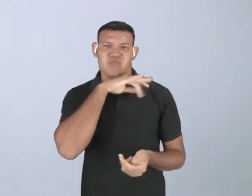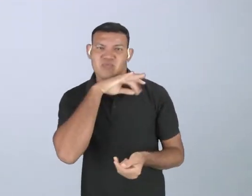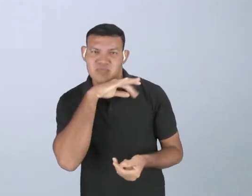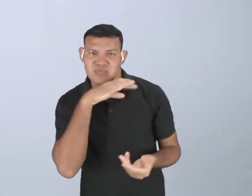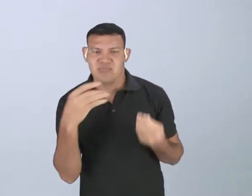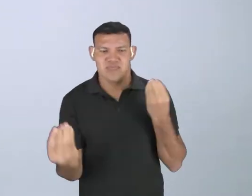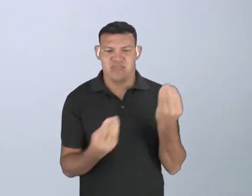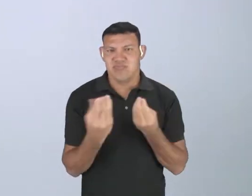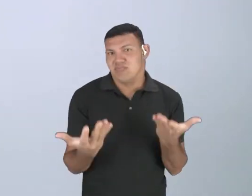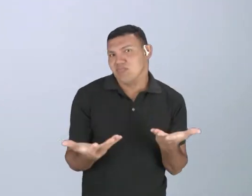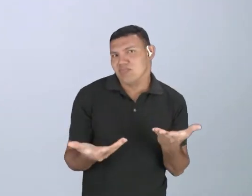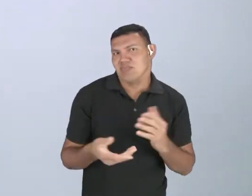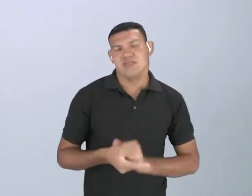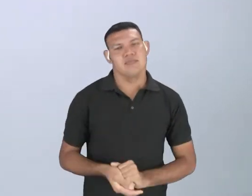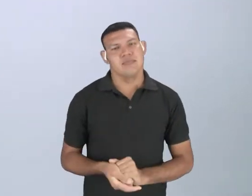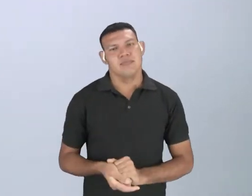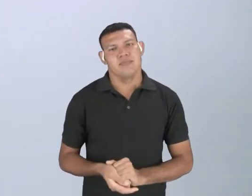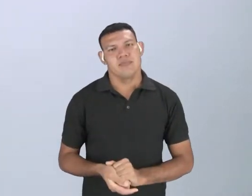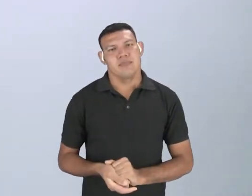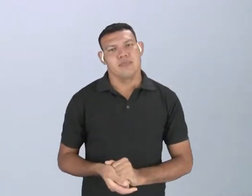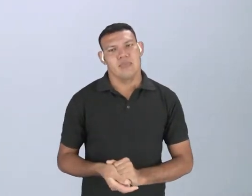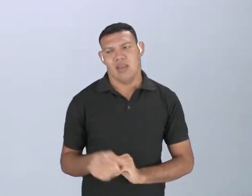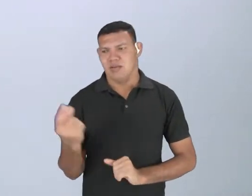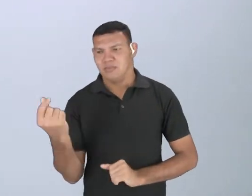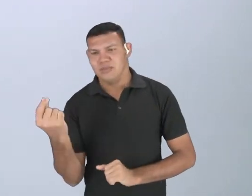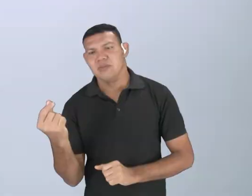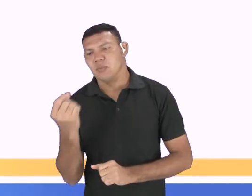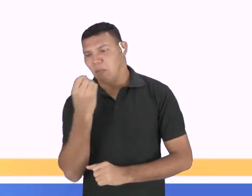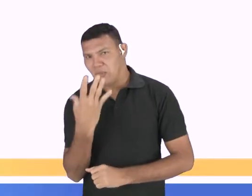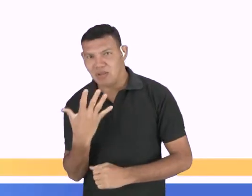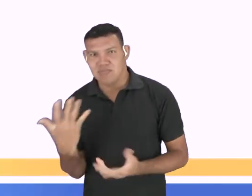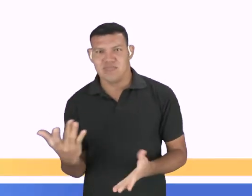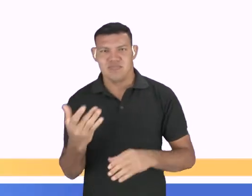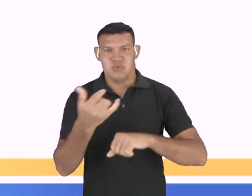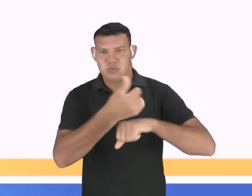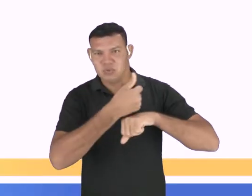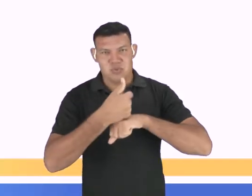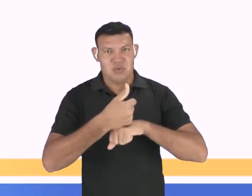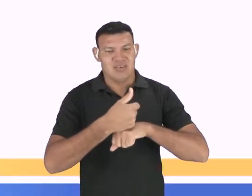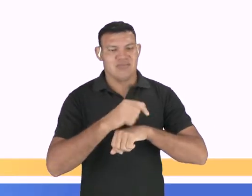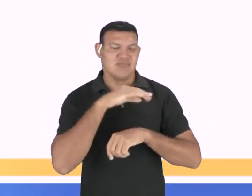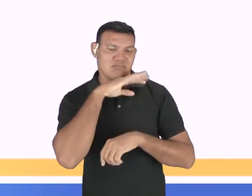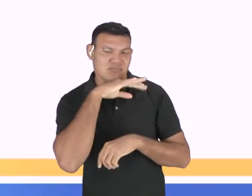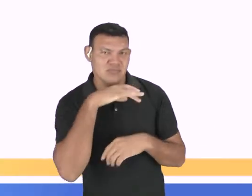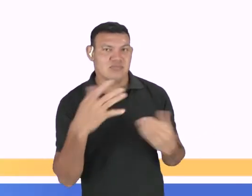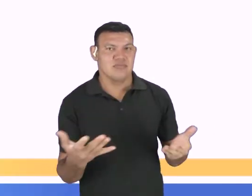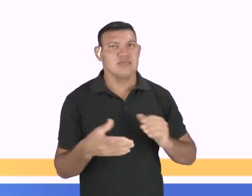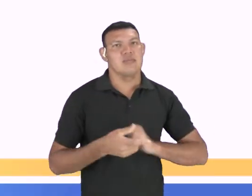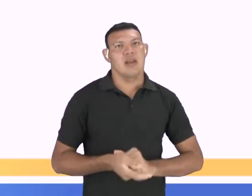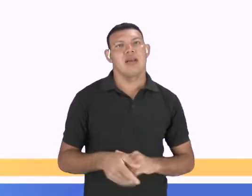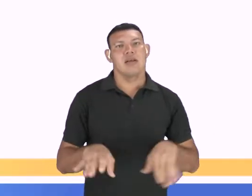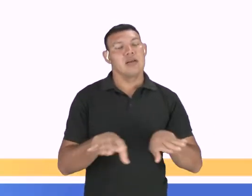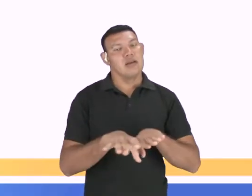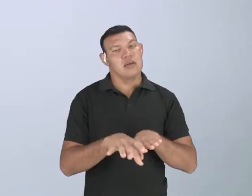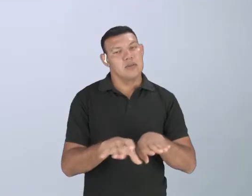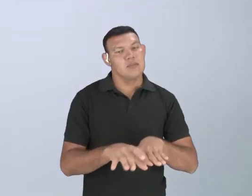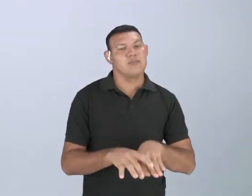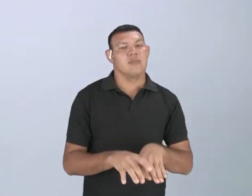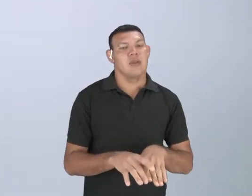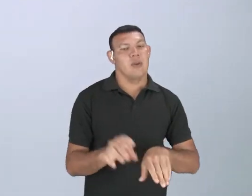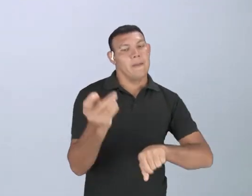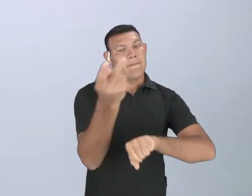livre concorrência, porque você tem preço, mas não tem qualidade, A lei da oferta e da procura. Vende